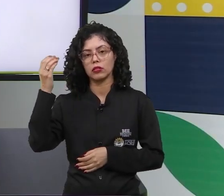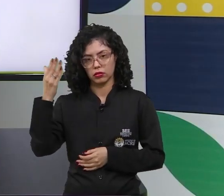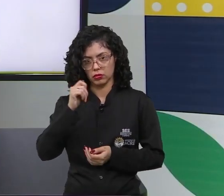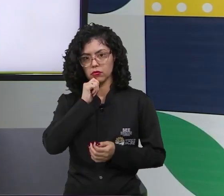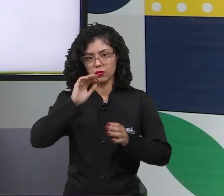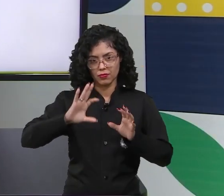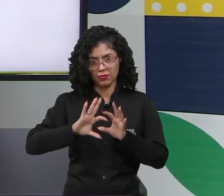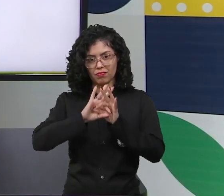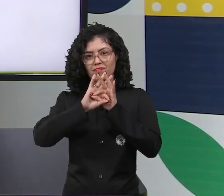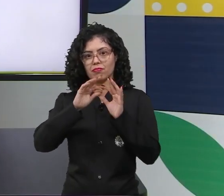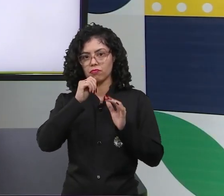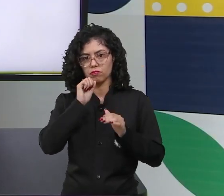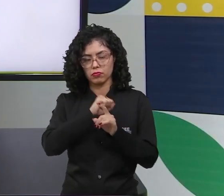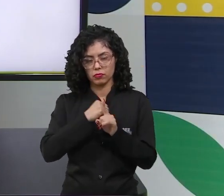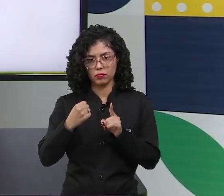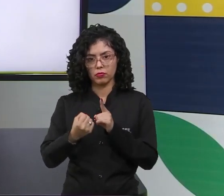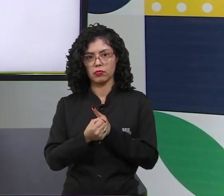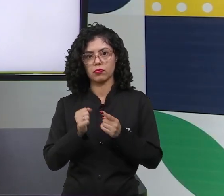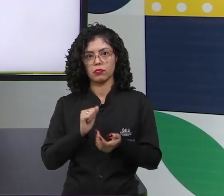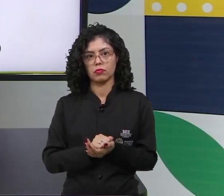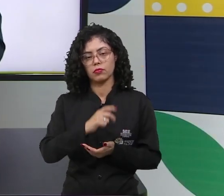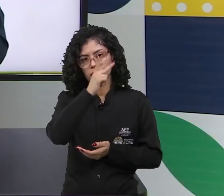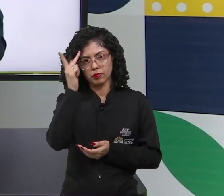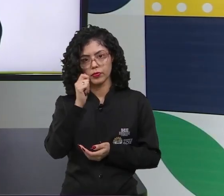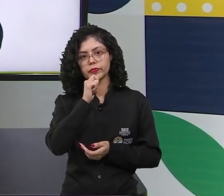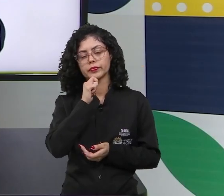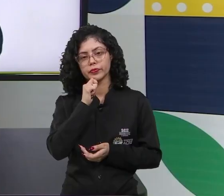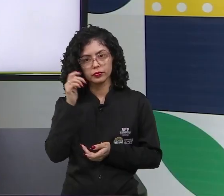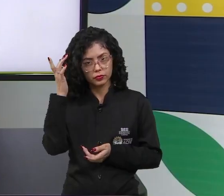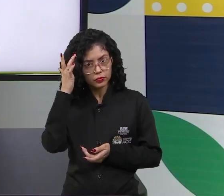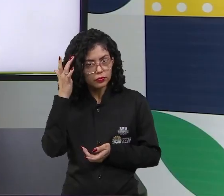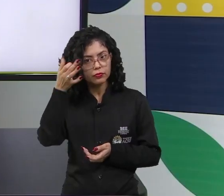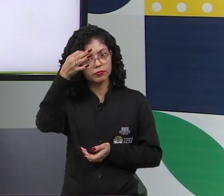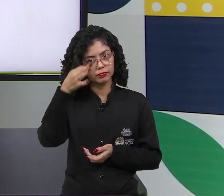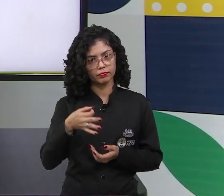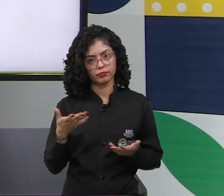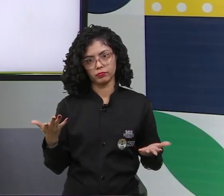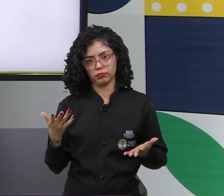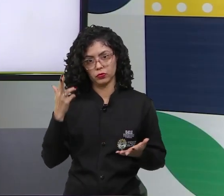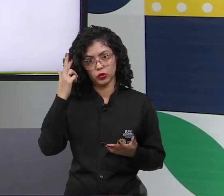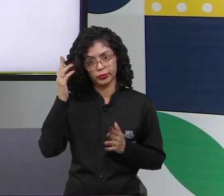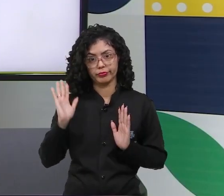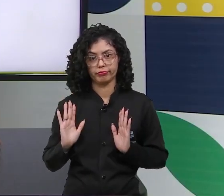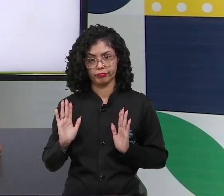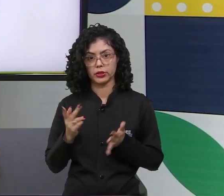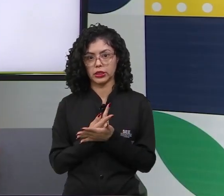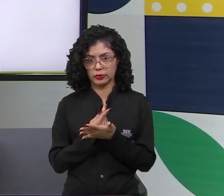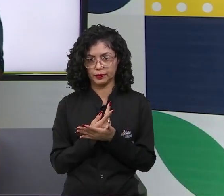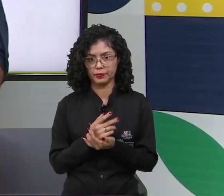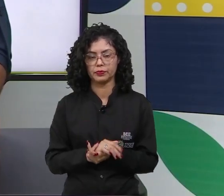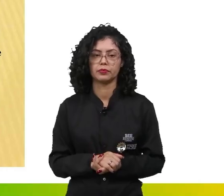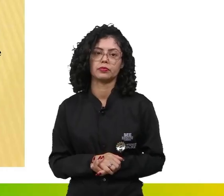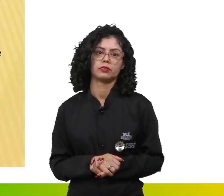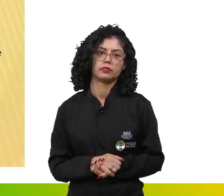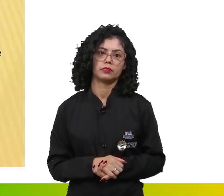estão entranhados na sociedade e essas pessoas acham isso extremamente normal.